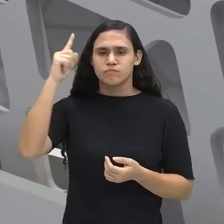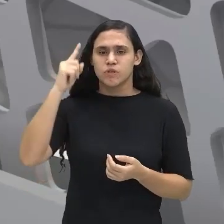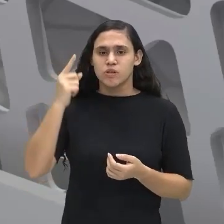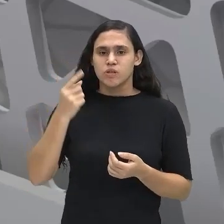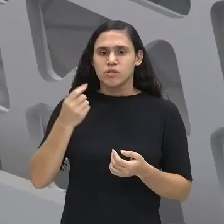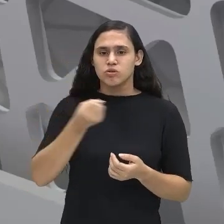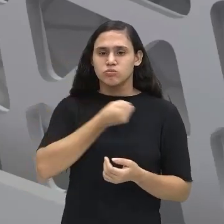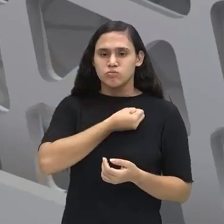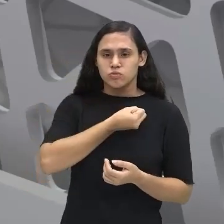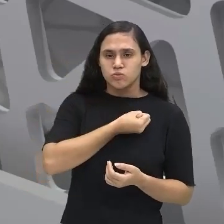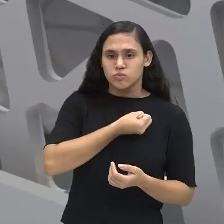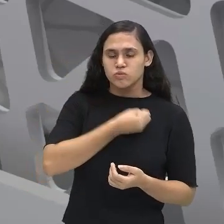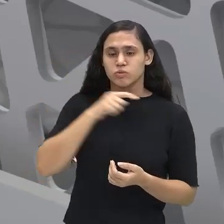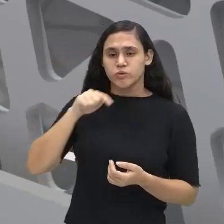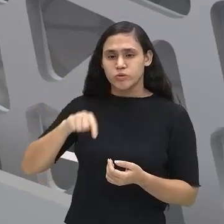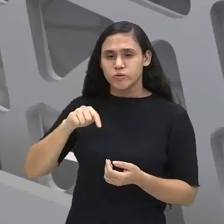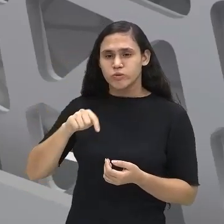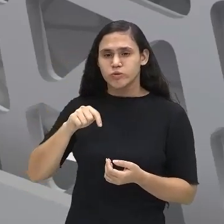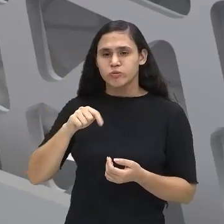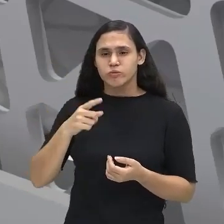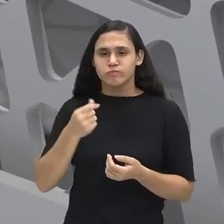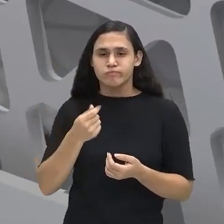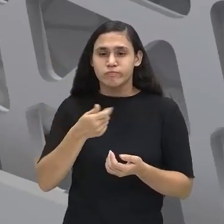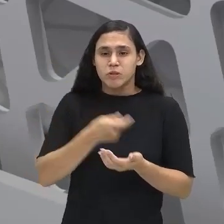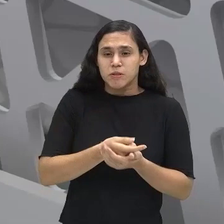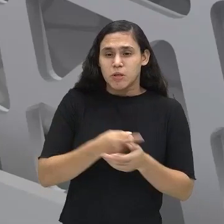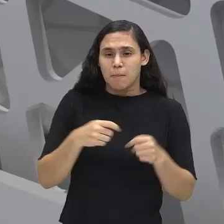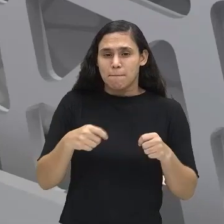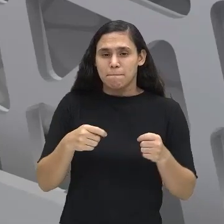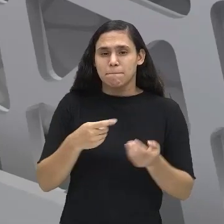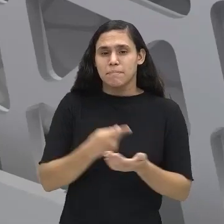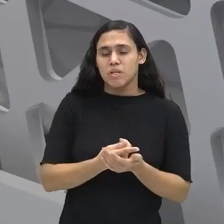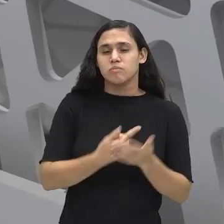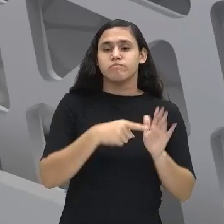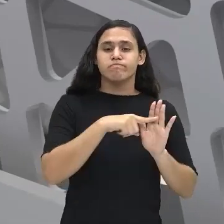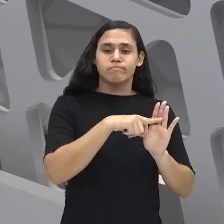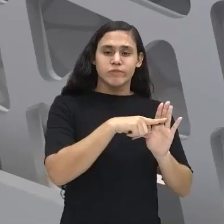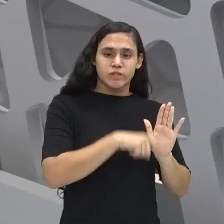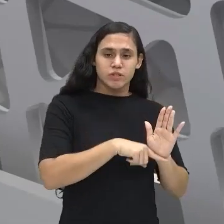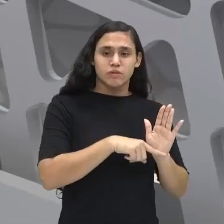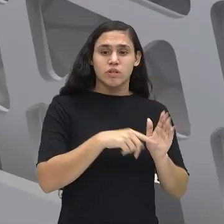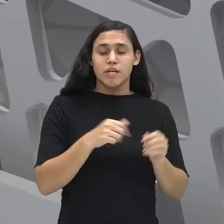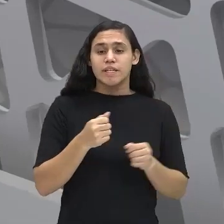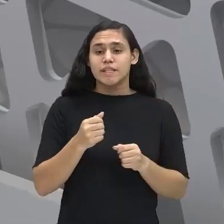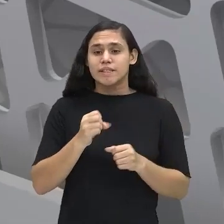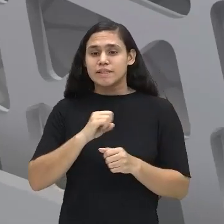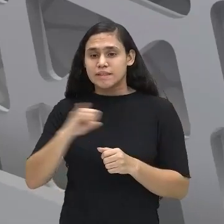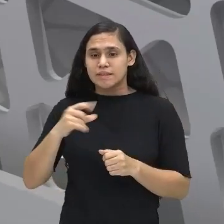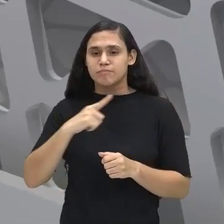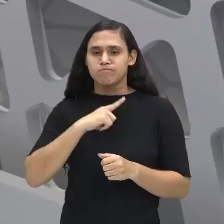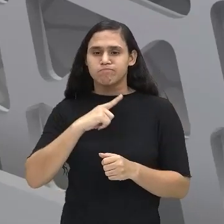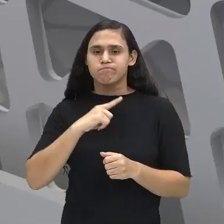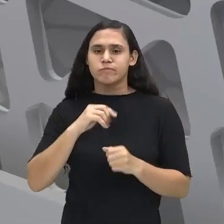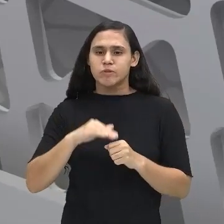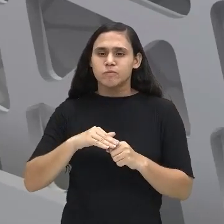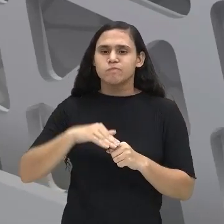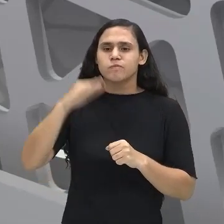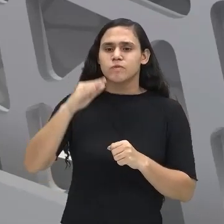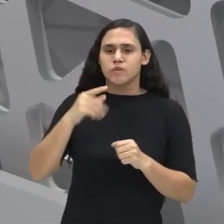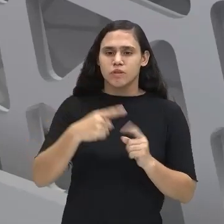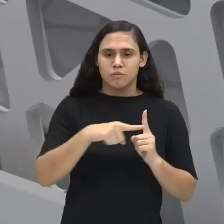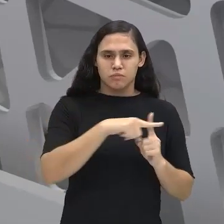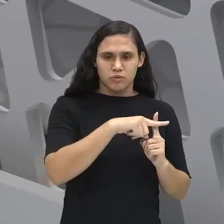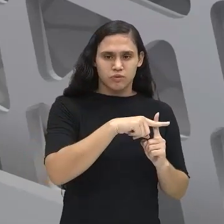estou devendo dinheiro, ó, devendo é negativo, e se eu tenho um saldo, é